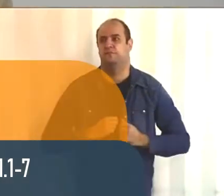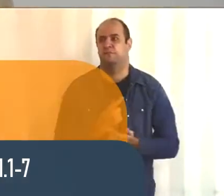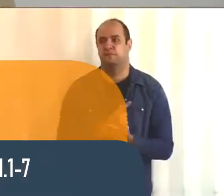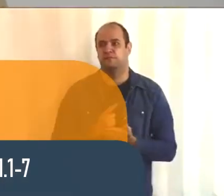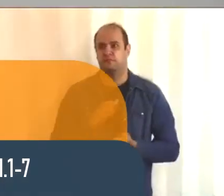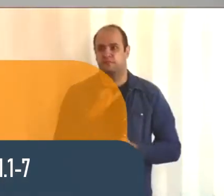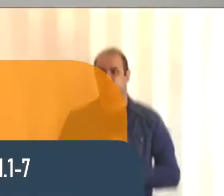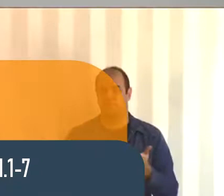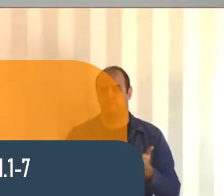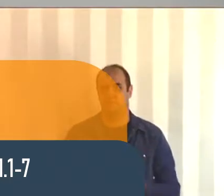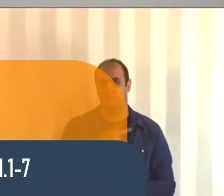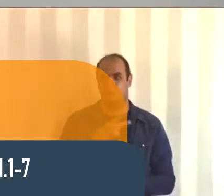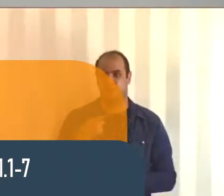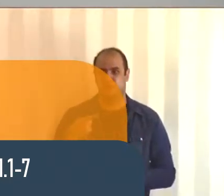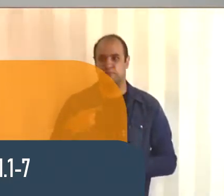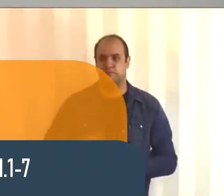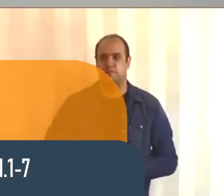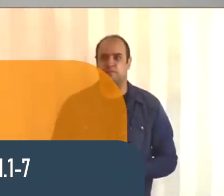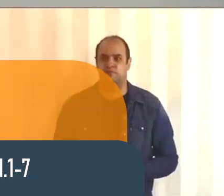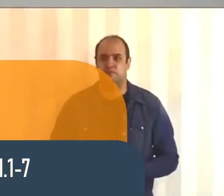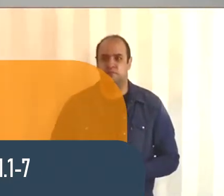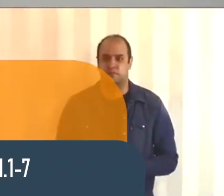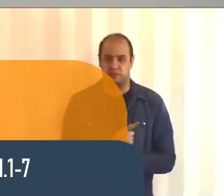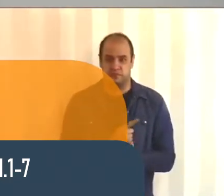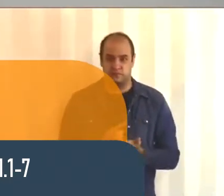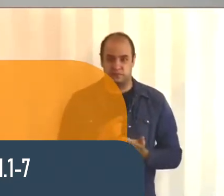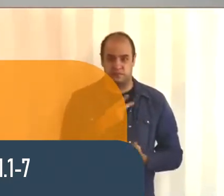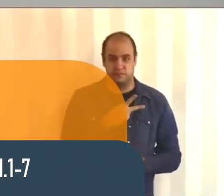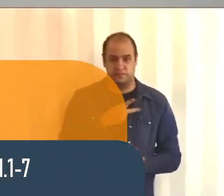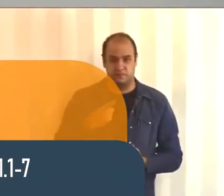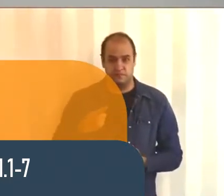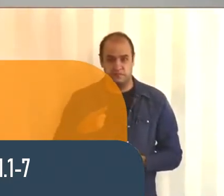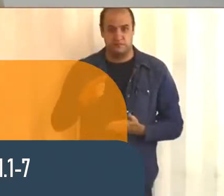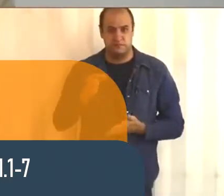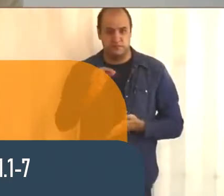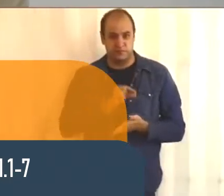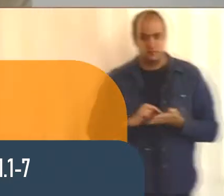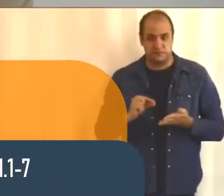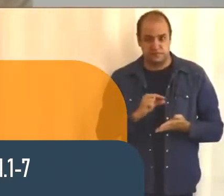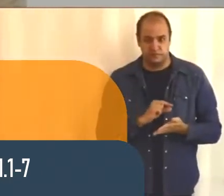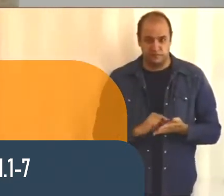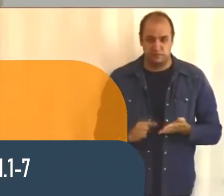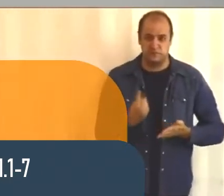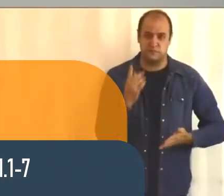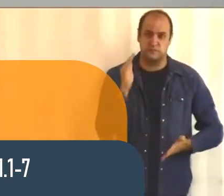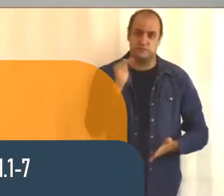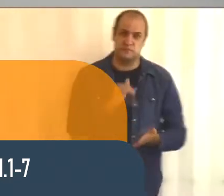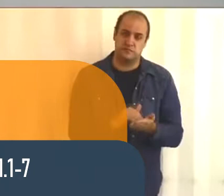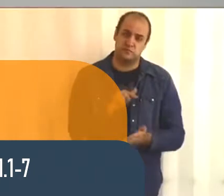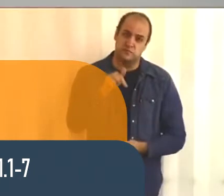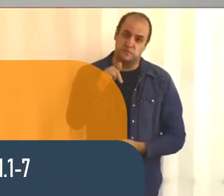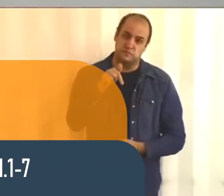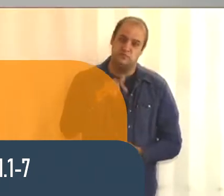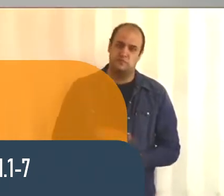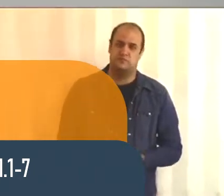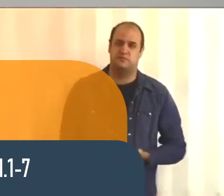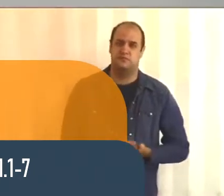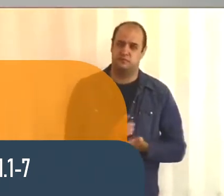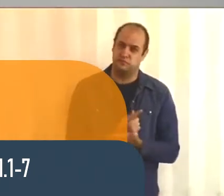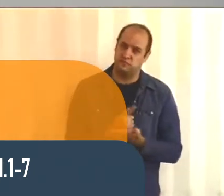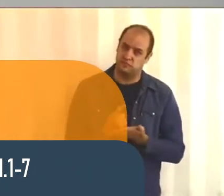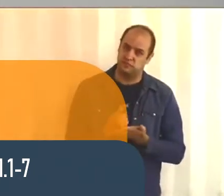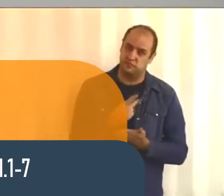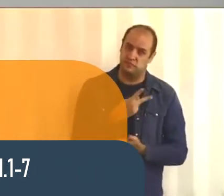Gênesis capítulo 21. Gênesis 21, os versículos de 1 a 7.